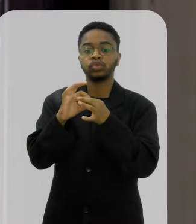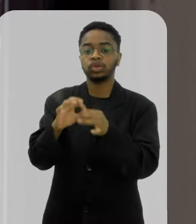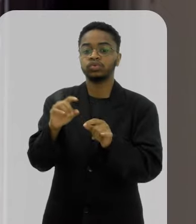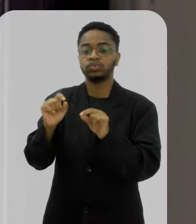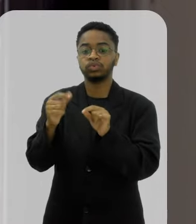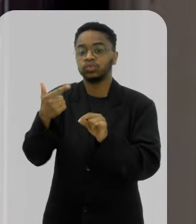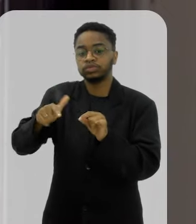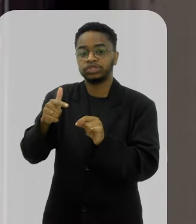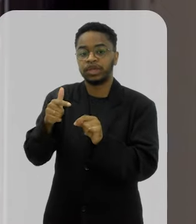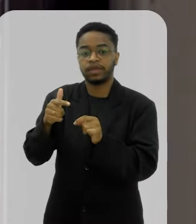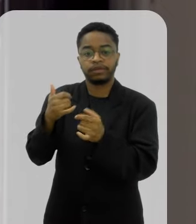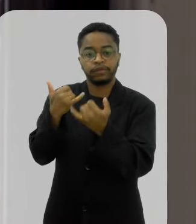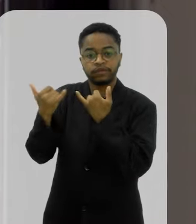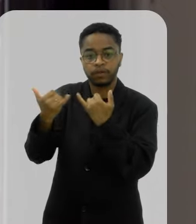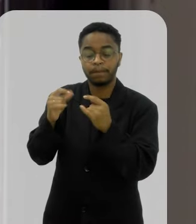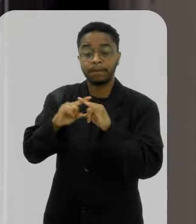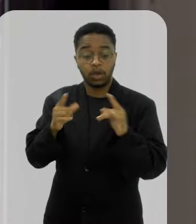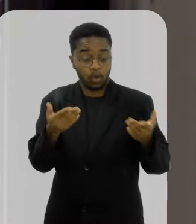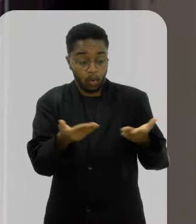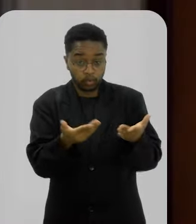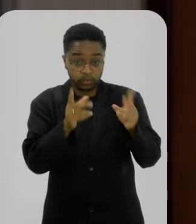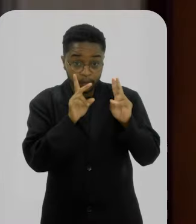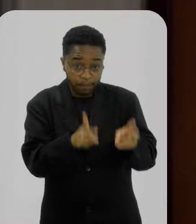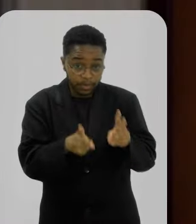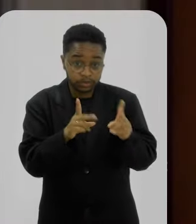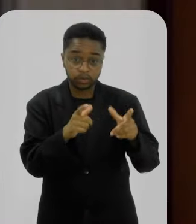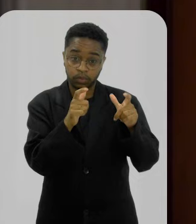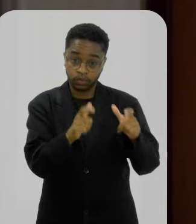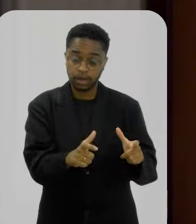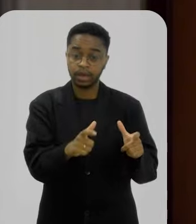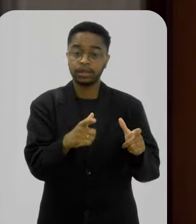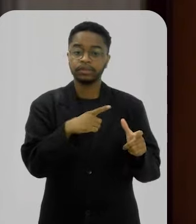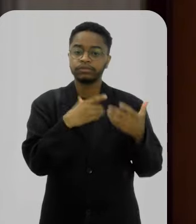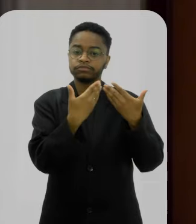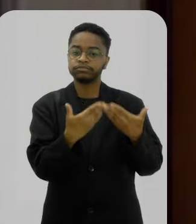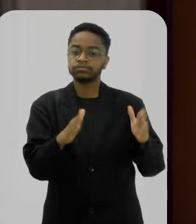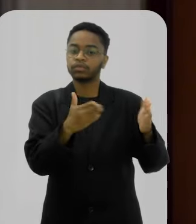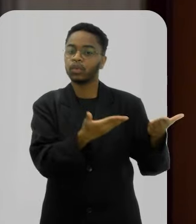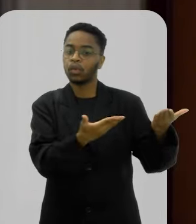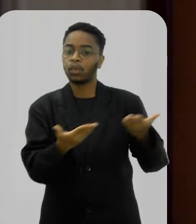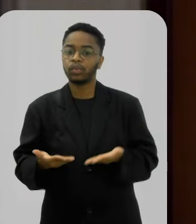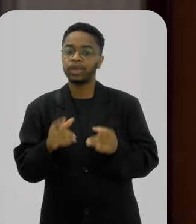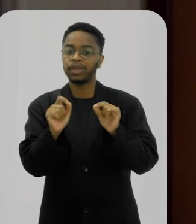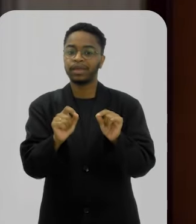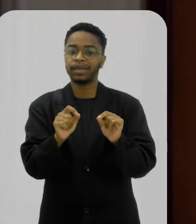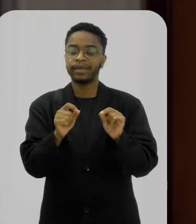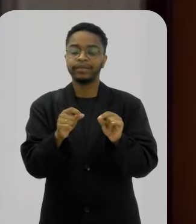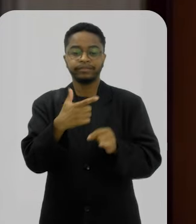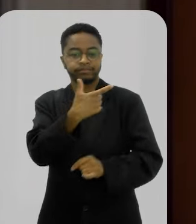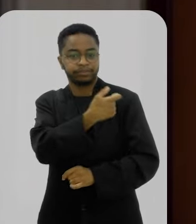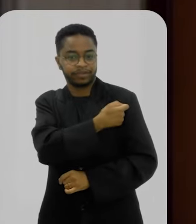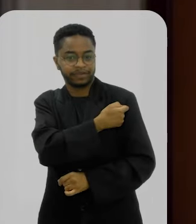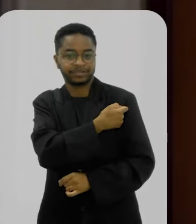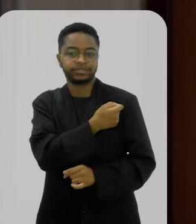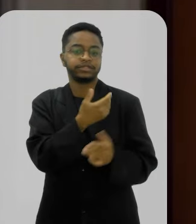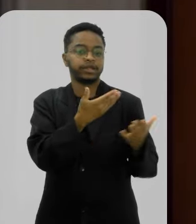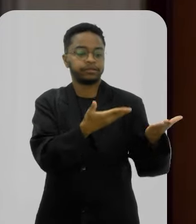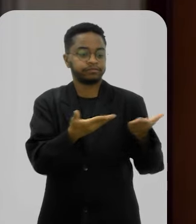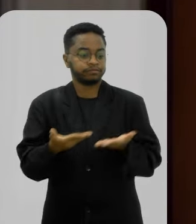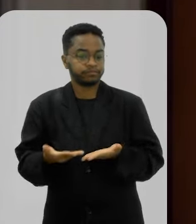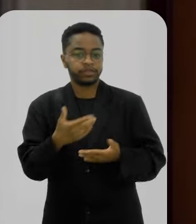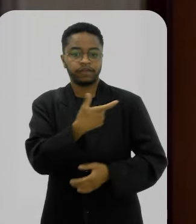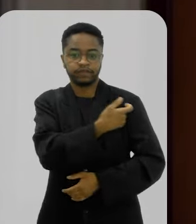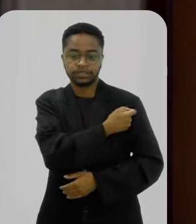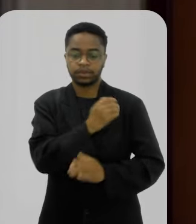determinado contexto onde a informação não circulava, hoje em dia, nesse mesmo espaço, nesse museu, ele abriu as suas portas para fazer campanhas de